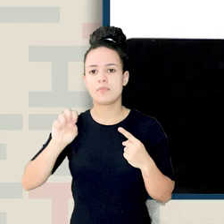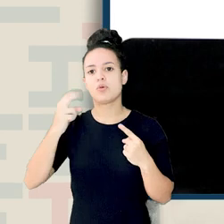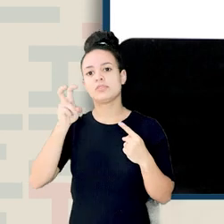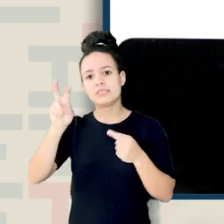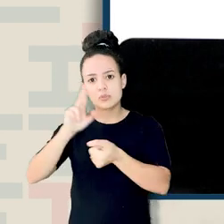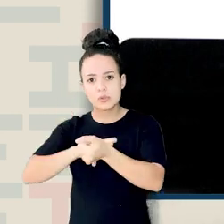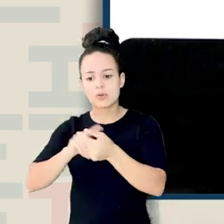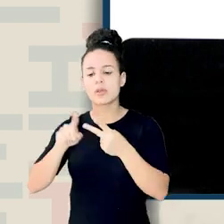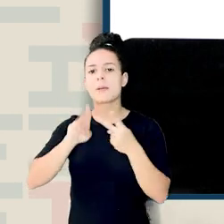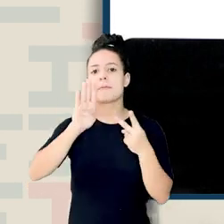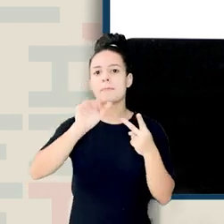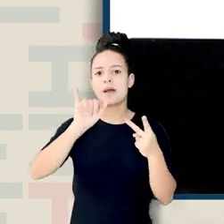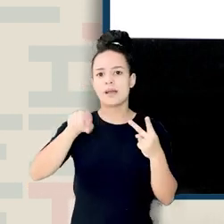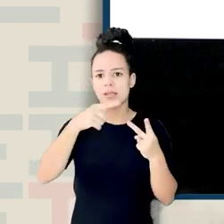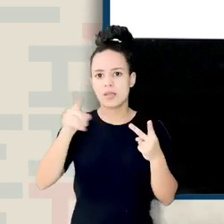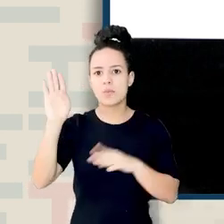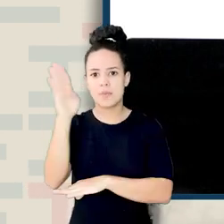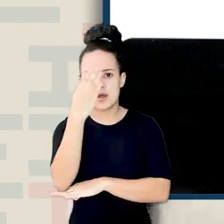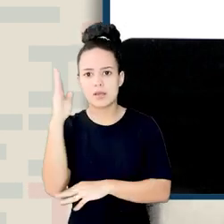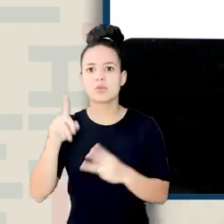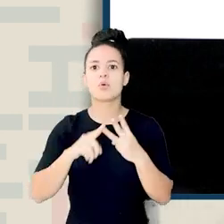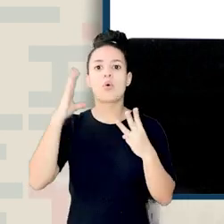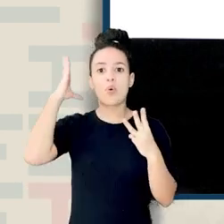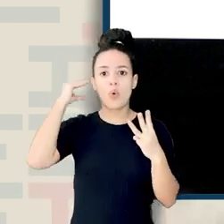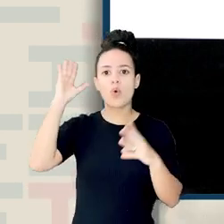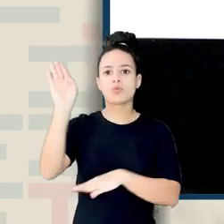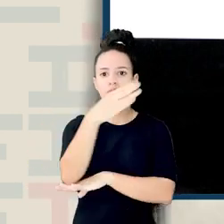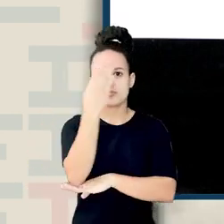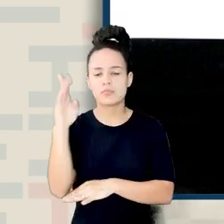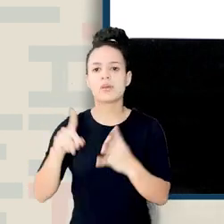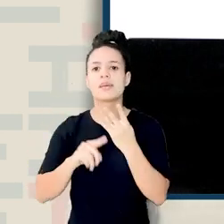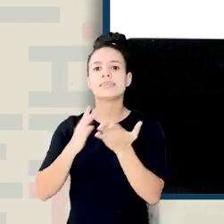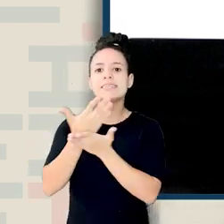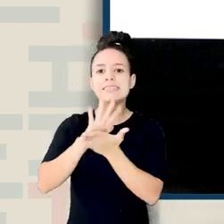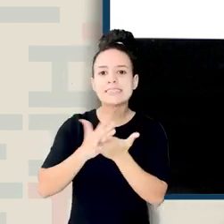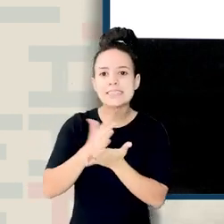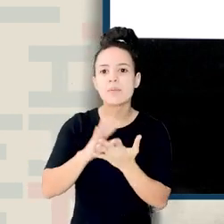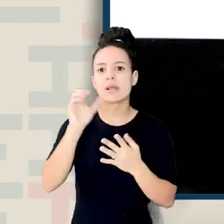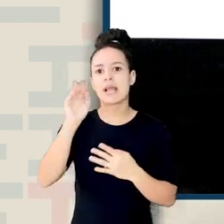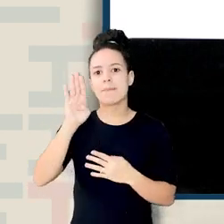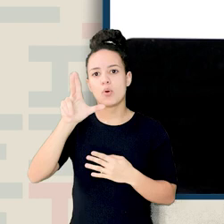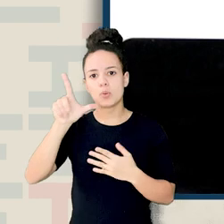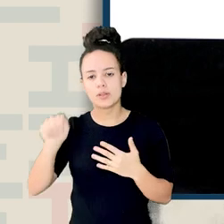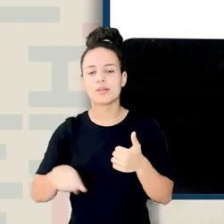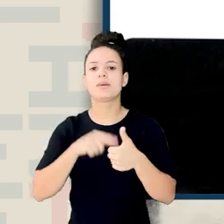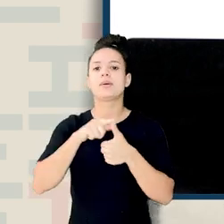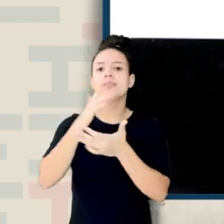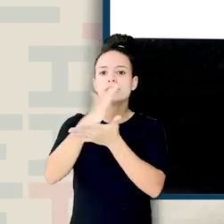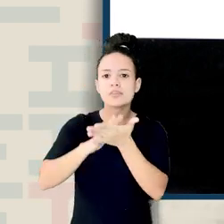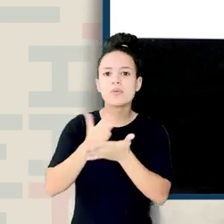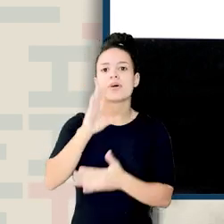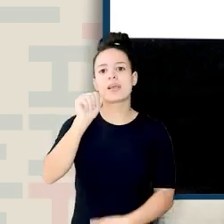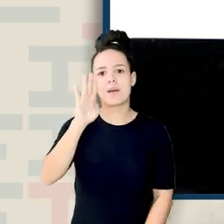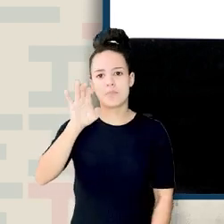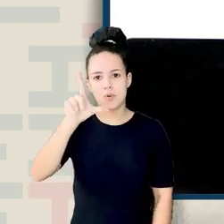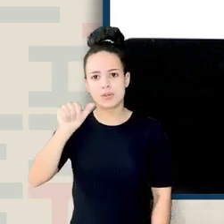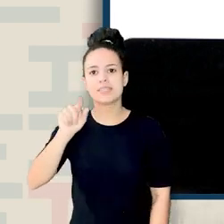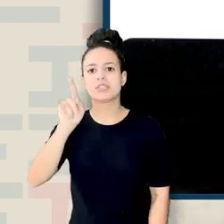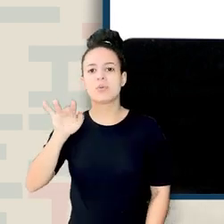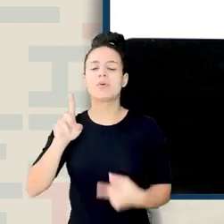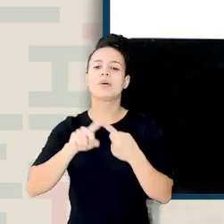de maracatu, coco de maracatu, samba de cabula no kizomba, congada